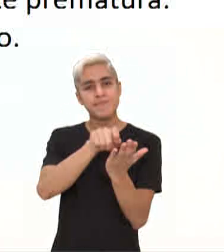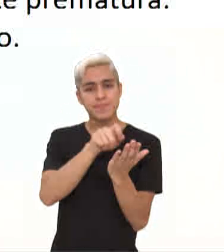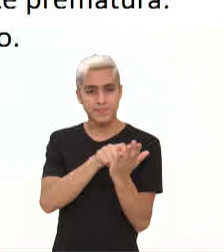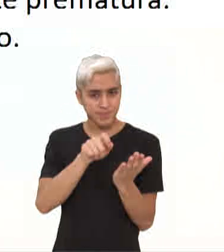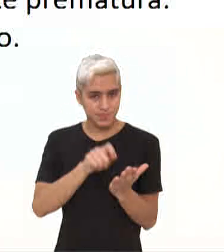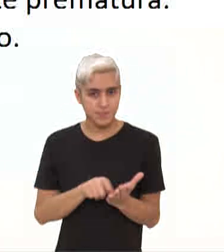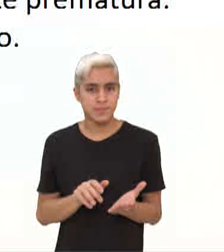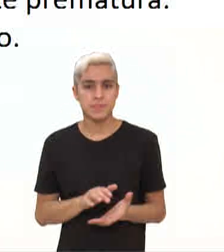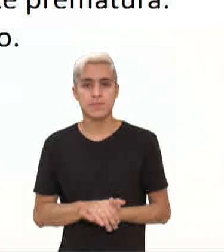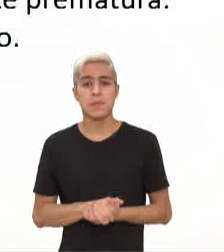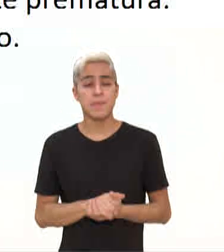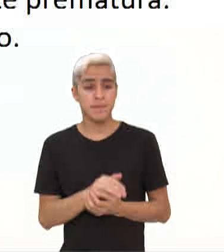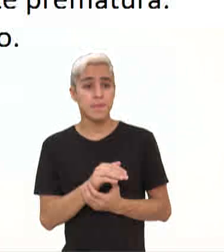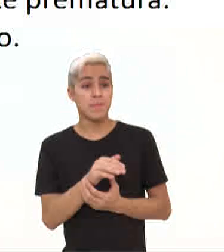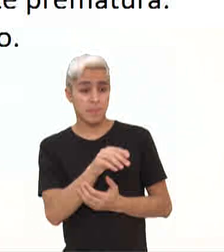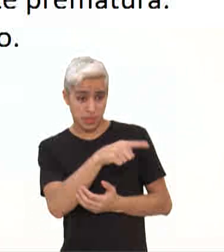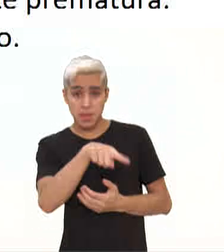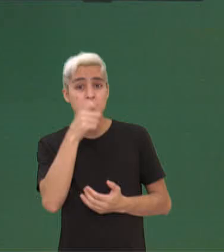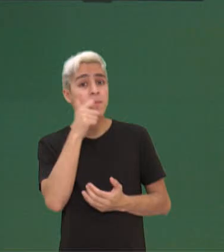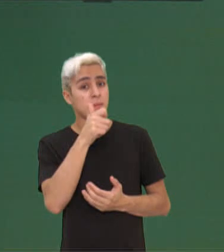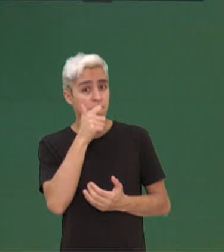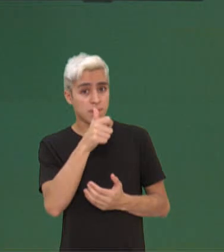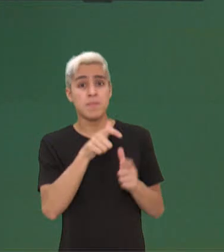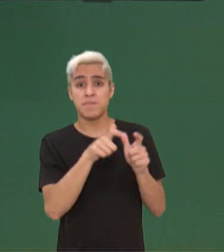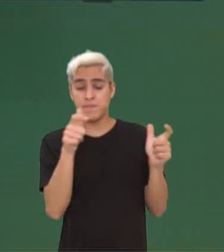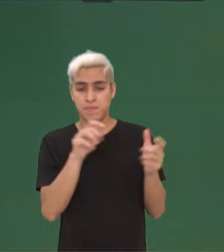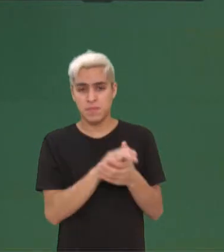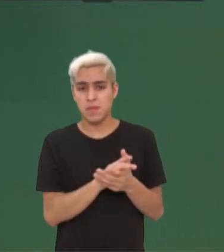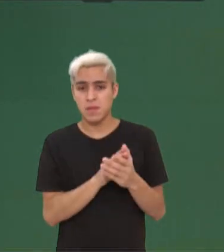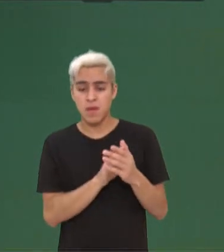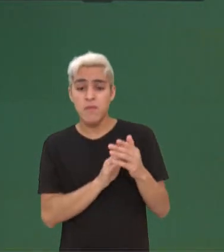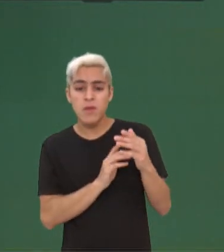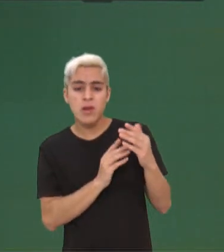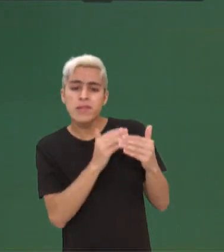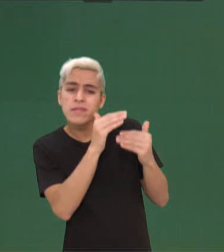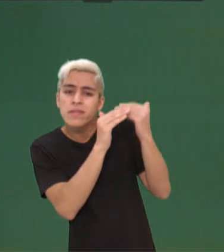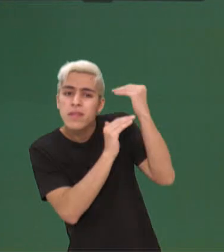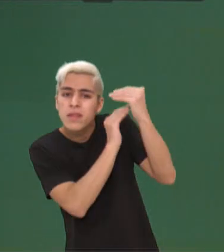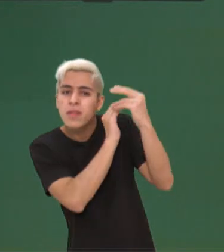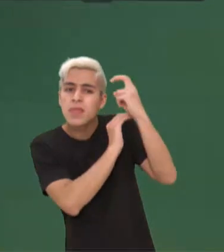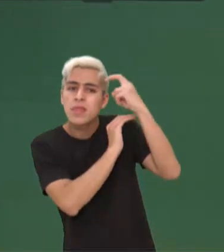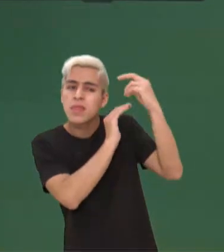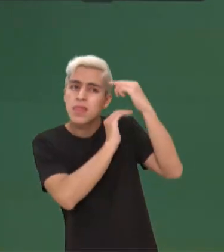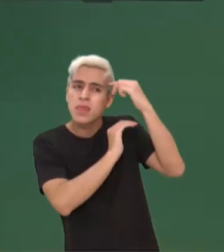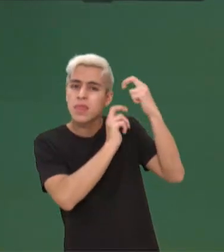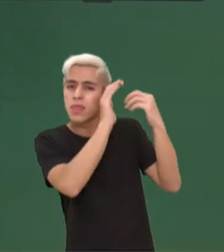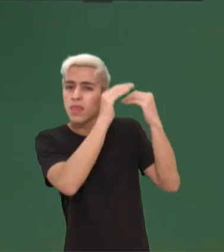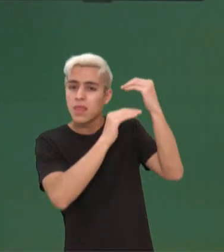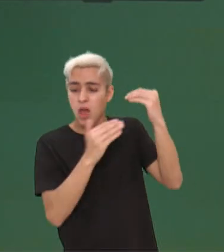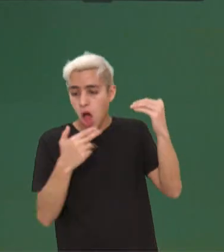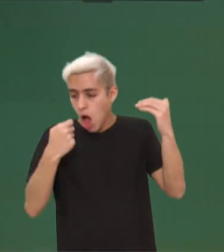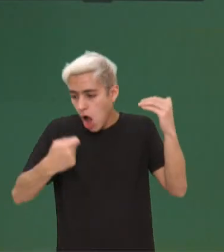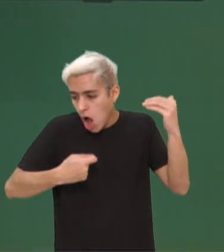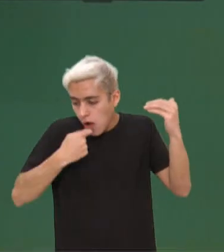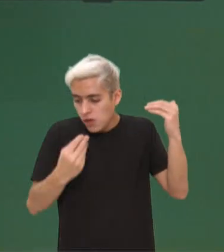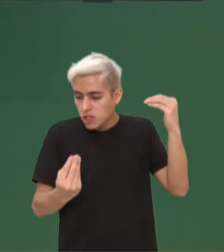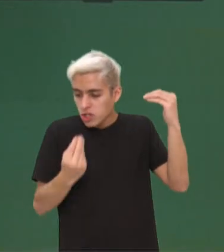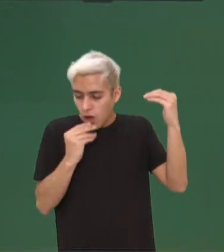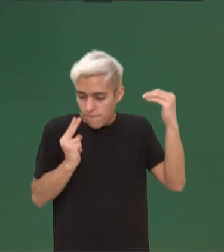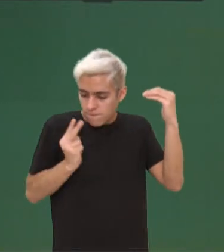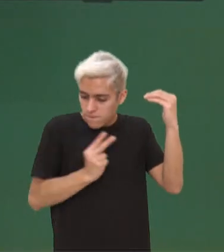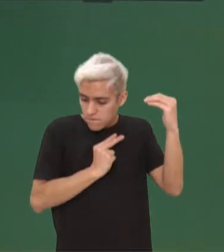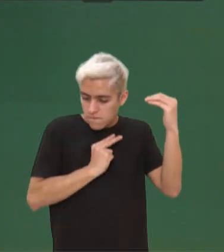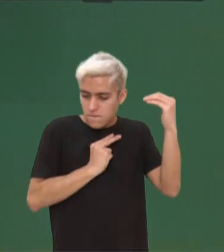elas mulheres. Então vejam que o próprio desenvolvimento intelectual, se eu não tenho o alimento, se eu não tenho as